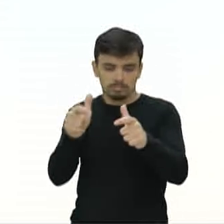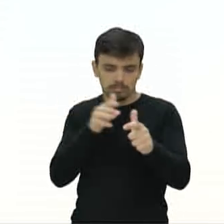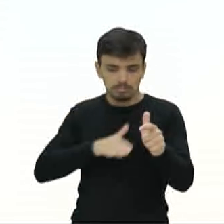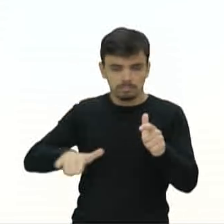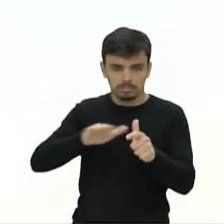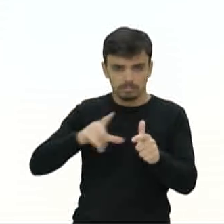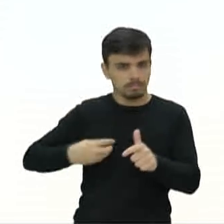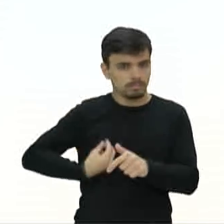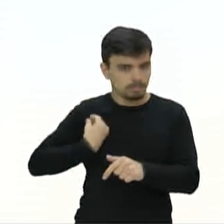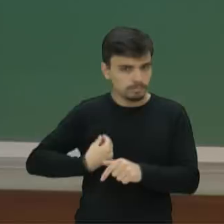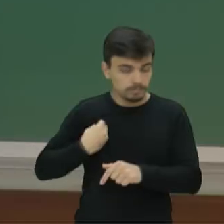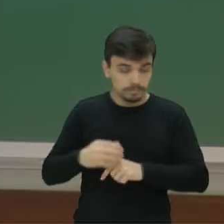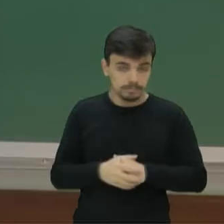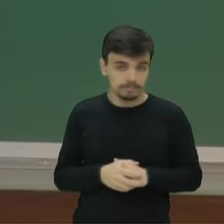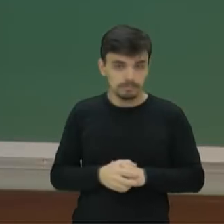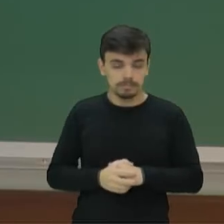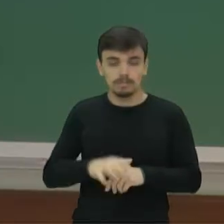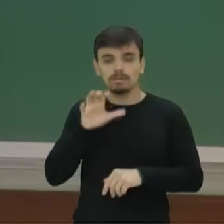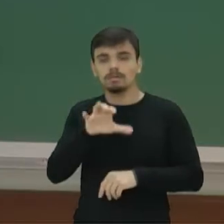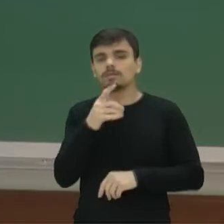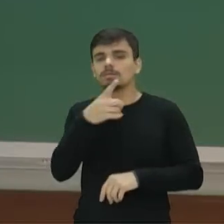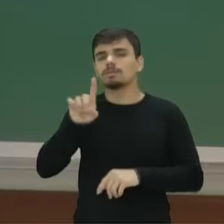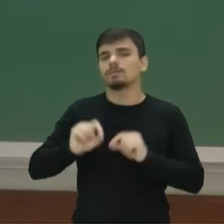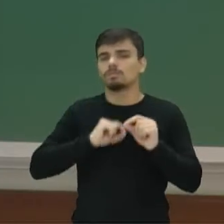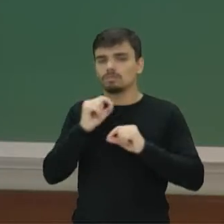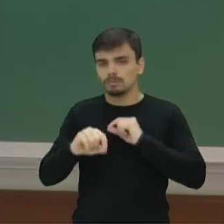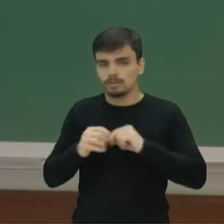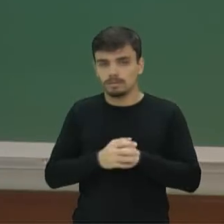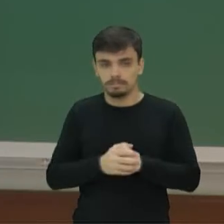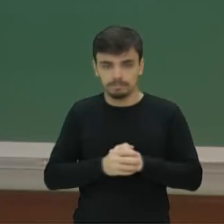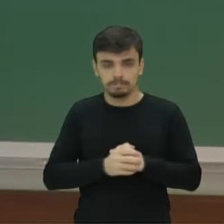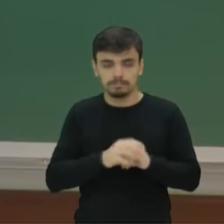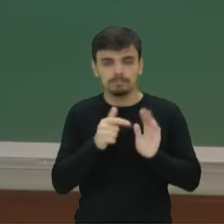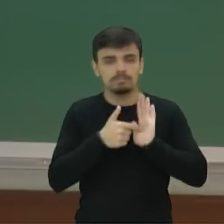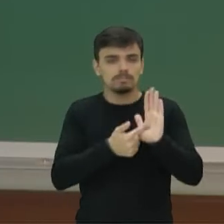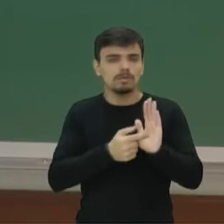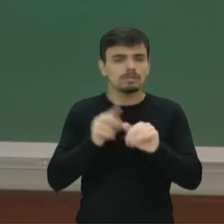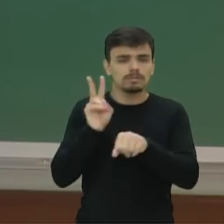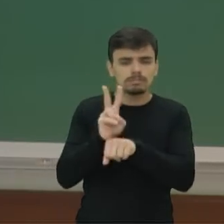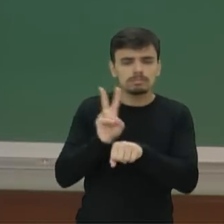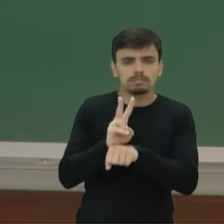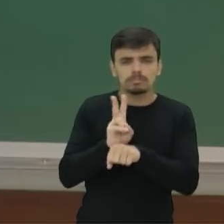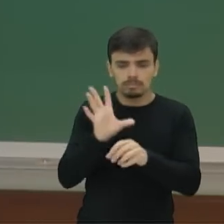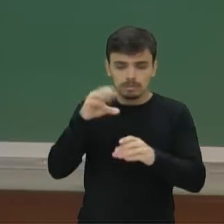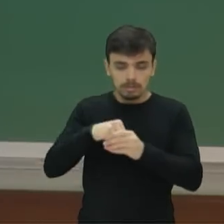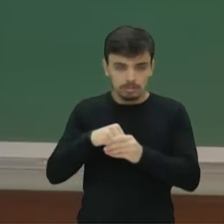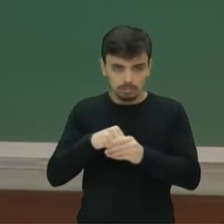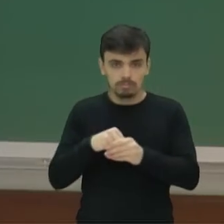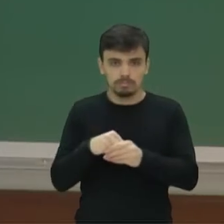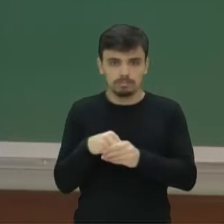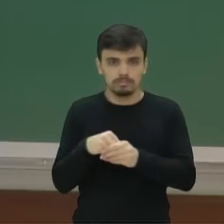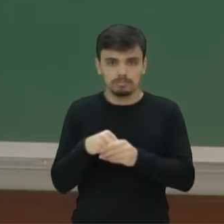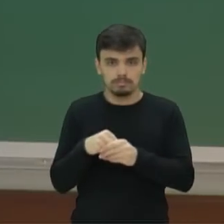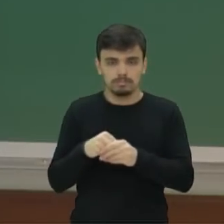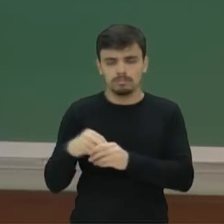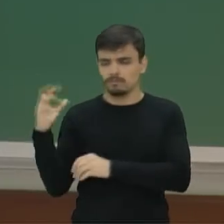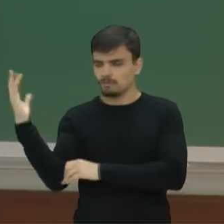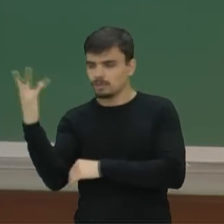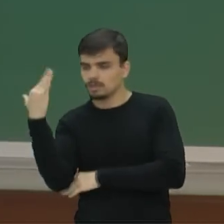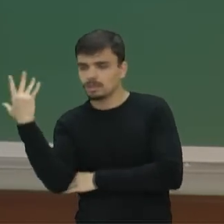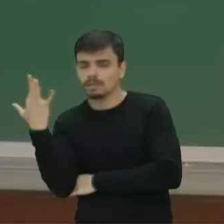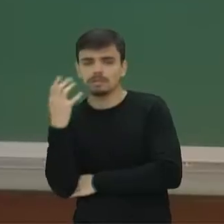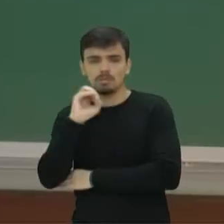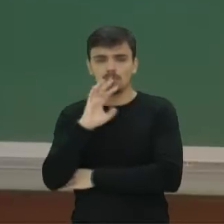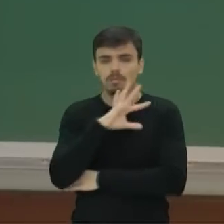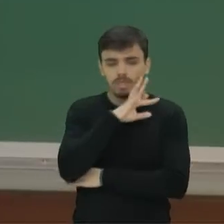biológico existente. Então, essas unidades de conservação, elas visam proteger tudo aquilo que está lá dentro, seja vegetação,